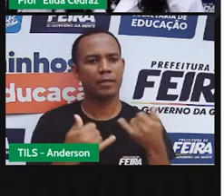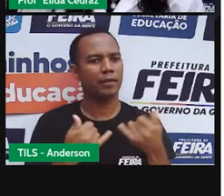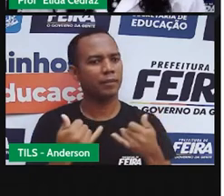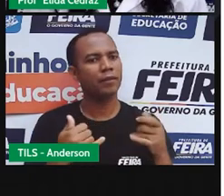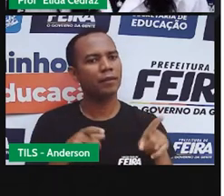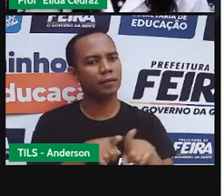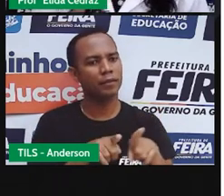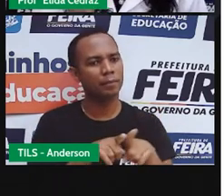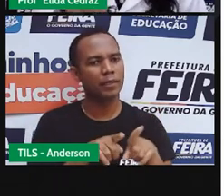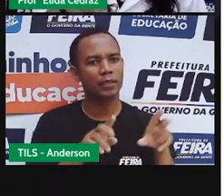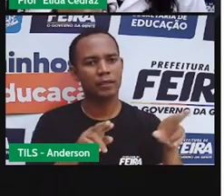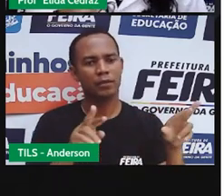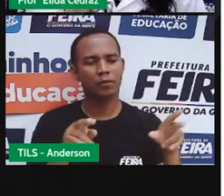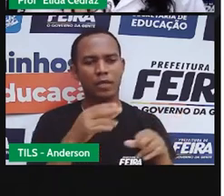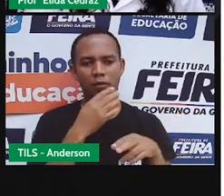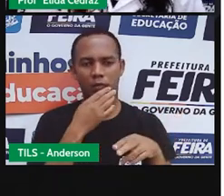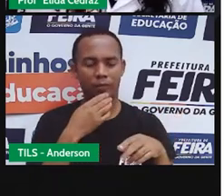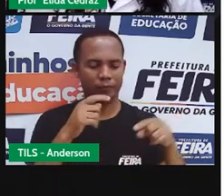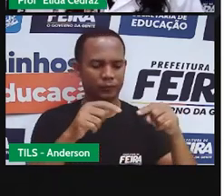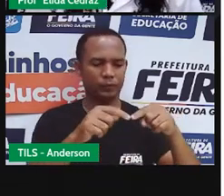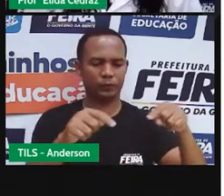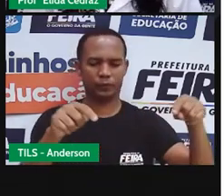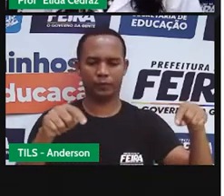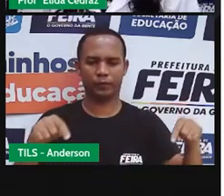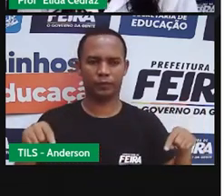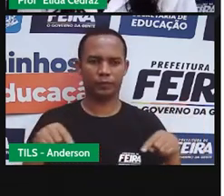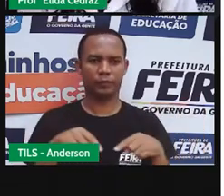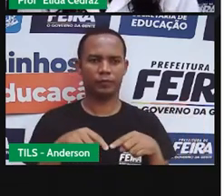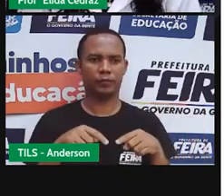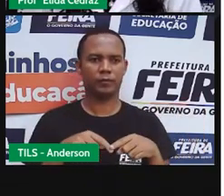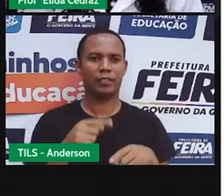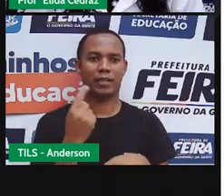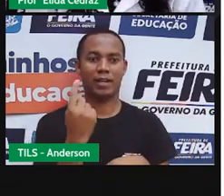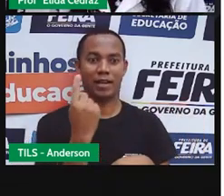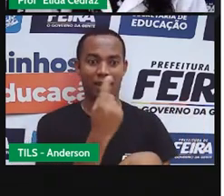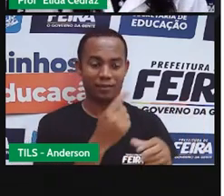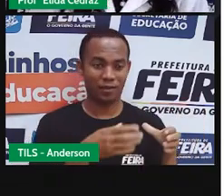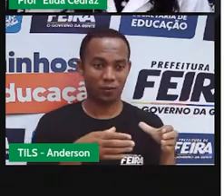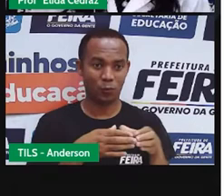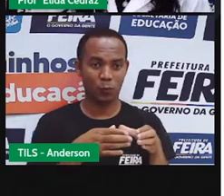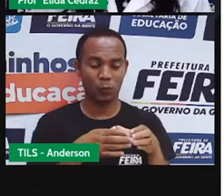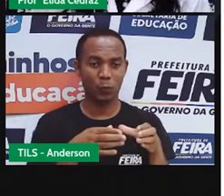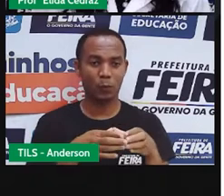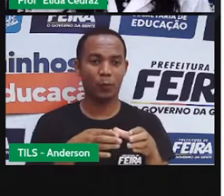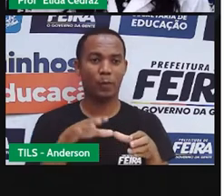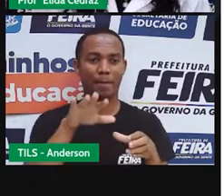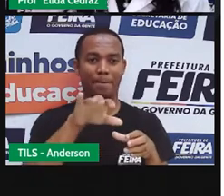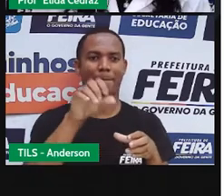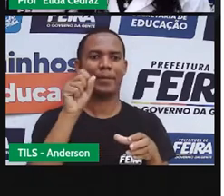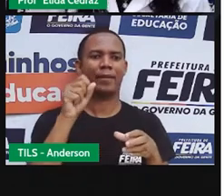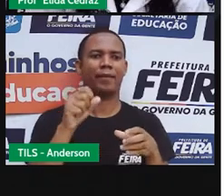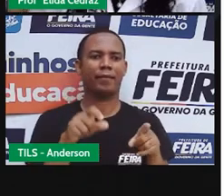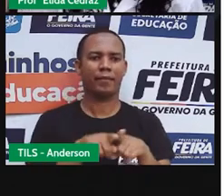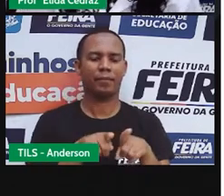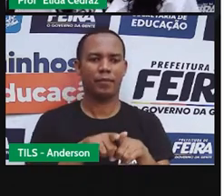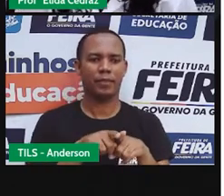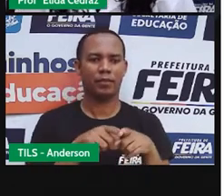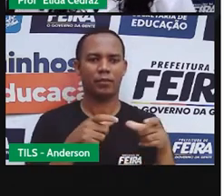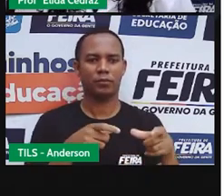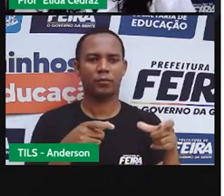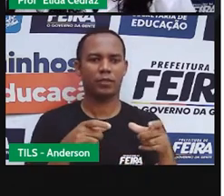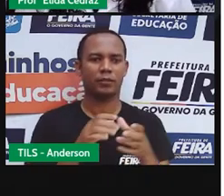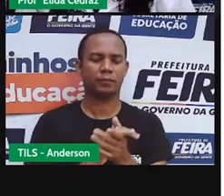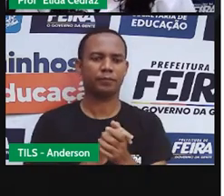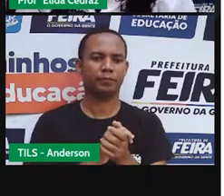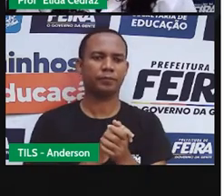equilibrado. Faz um risco no chão e cada grupo segura a corda de um lado.